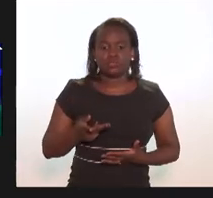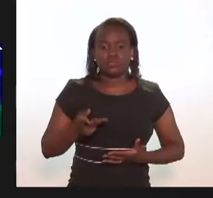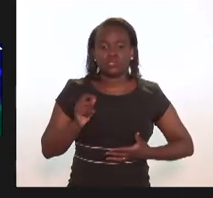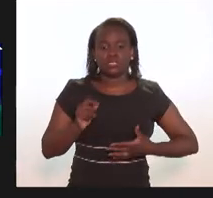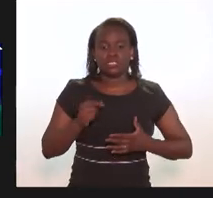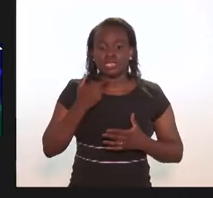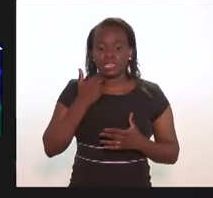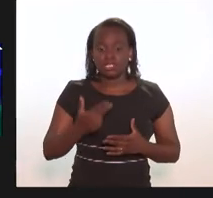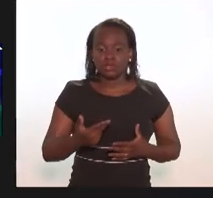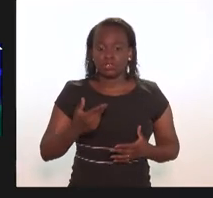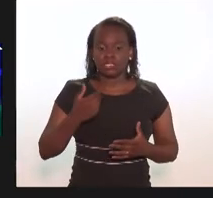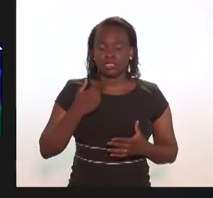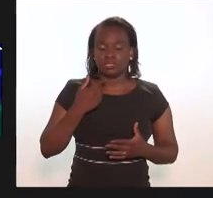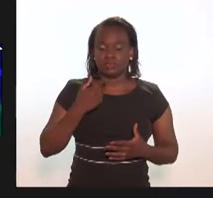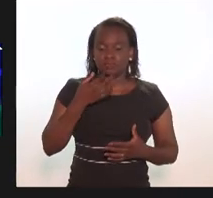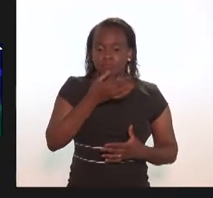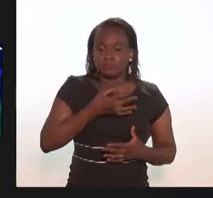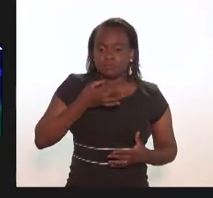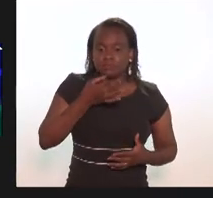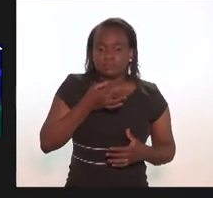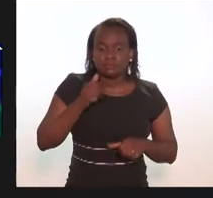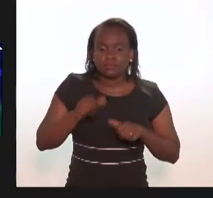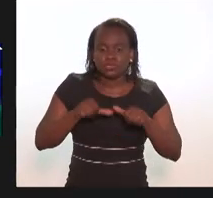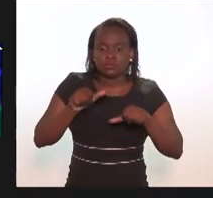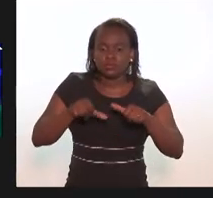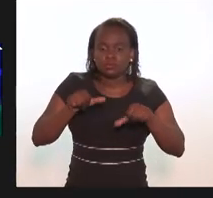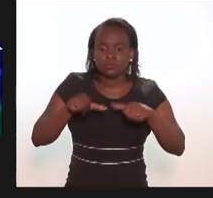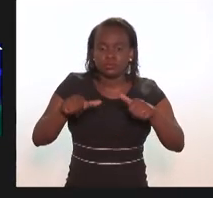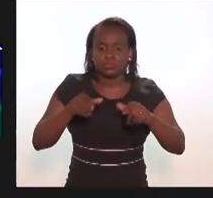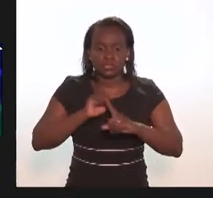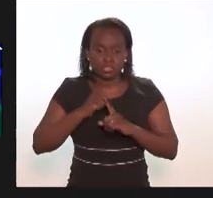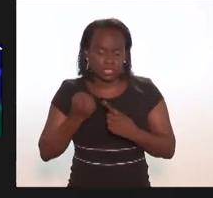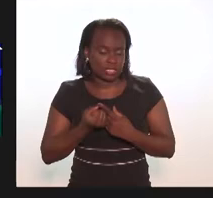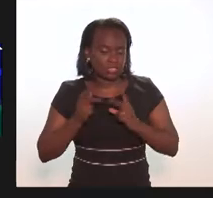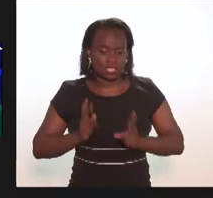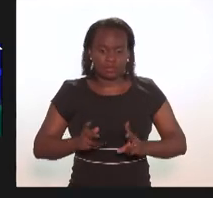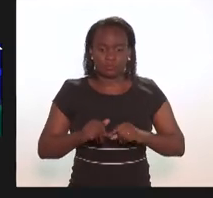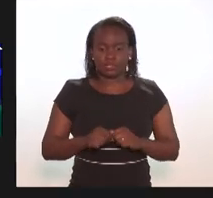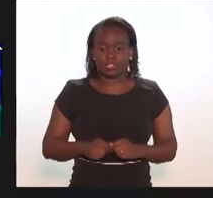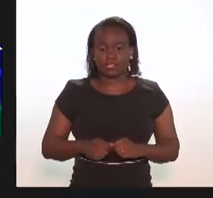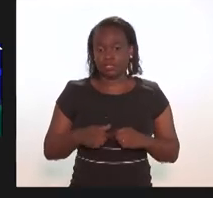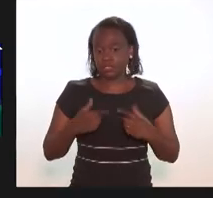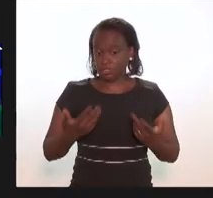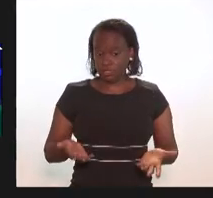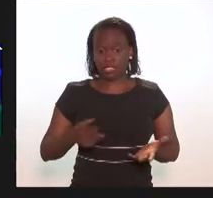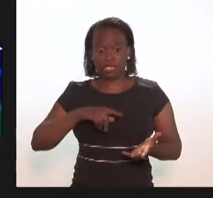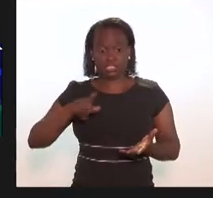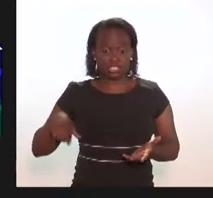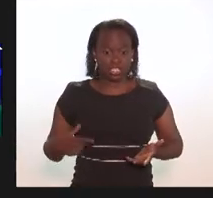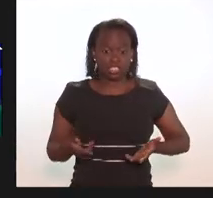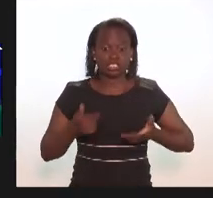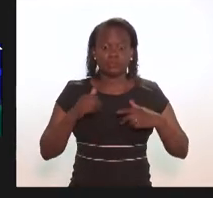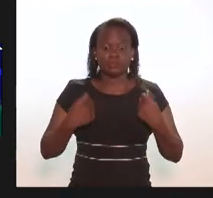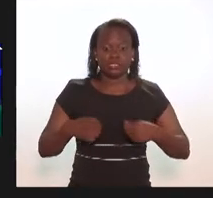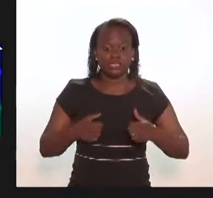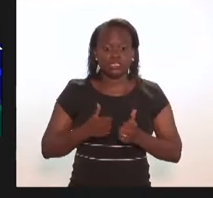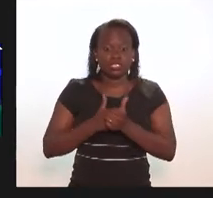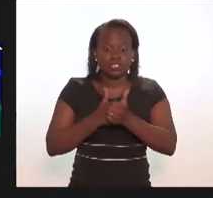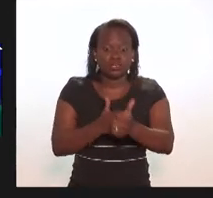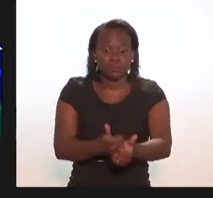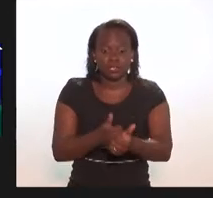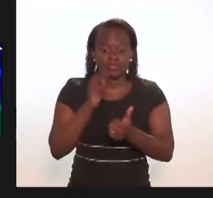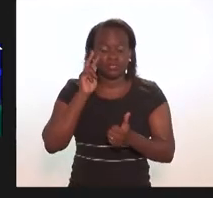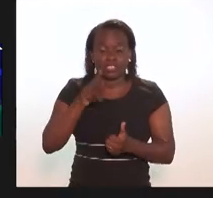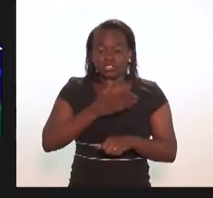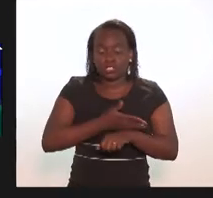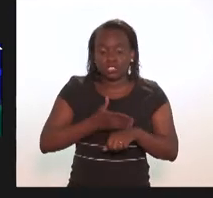a língua falada, ela sofre mudanças sociais. E a gente acompanha isso o